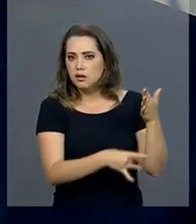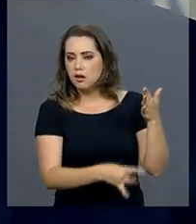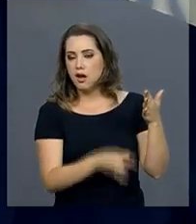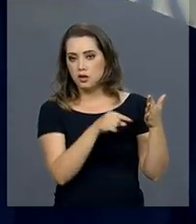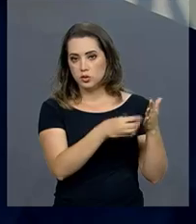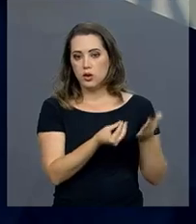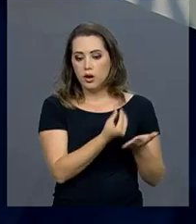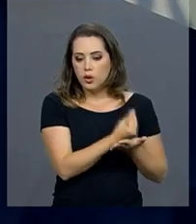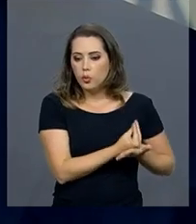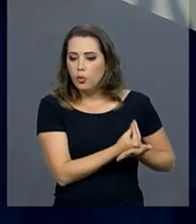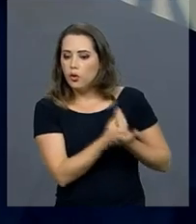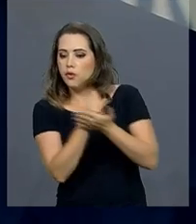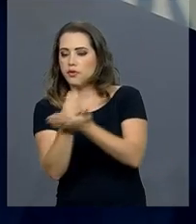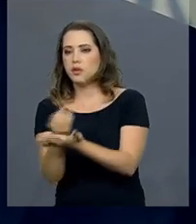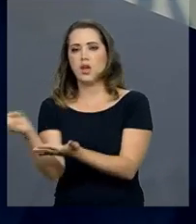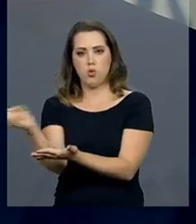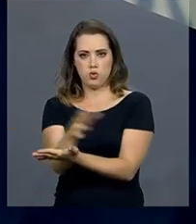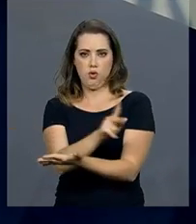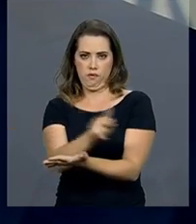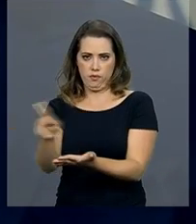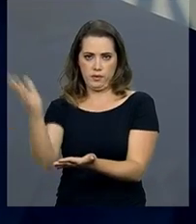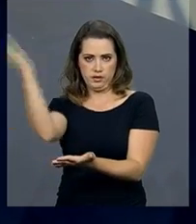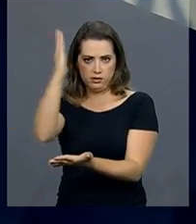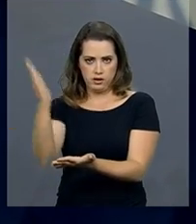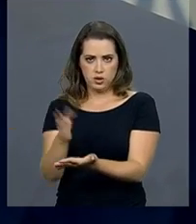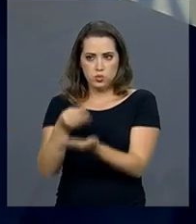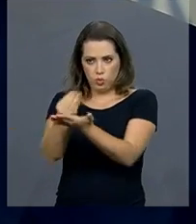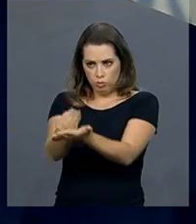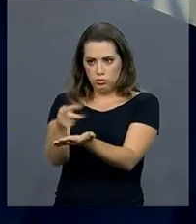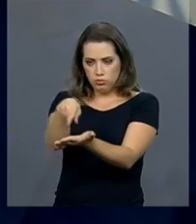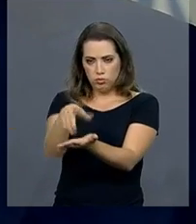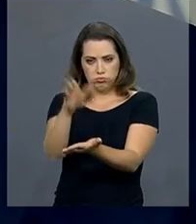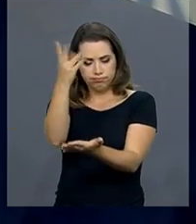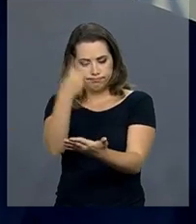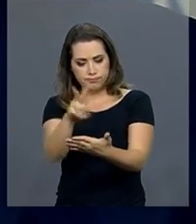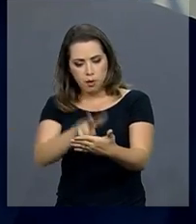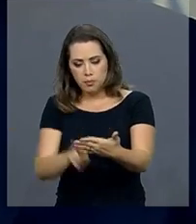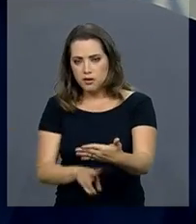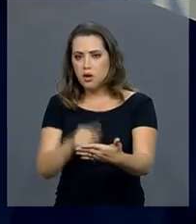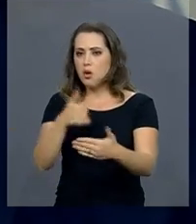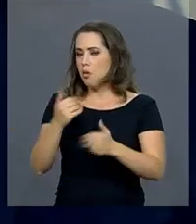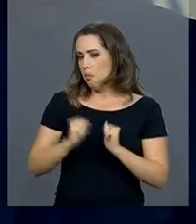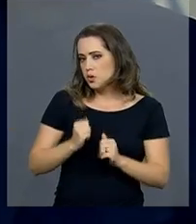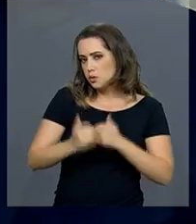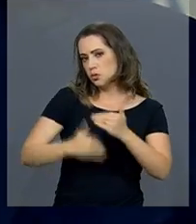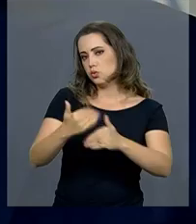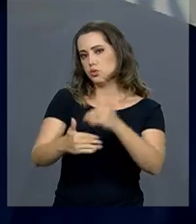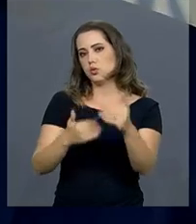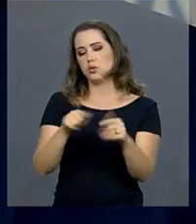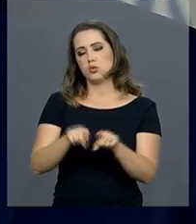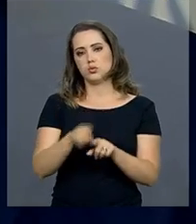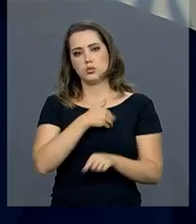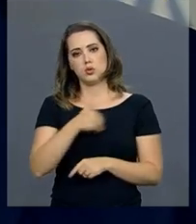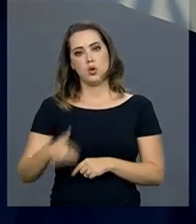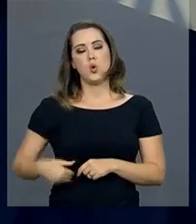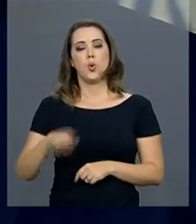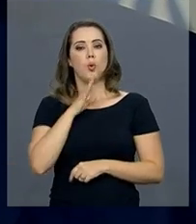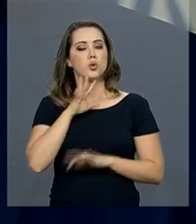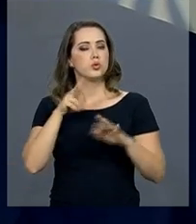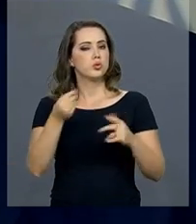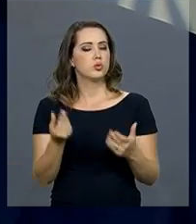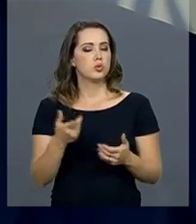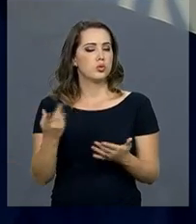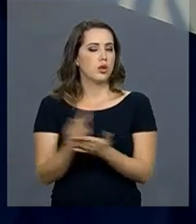a quem for eleito a quem seja eleito para que ele possa dar seqüência possa prosseguir no governo conhecimento do que